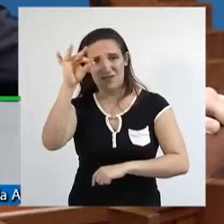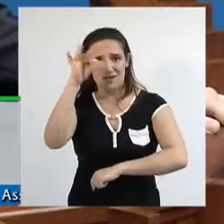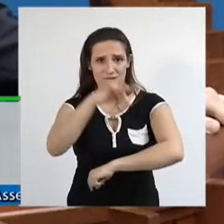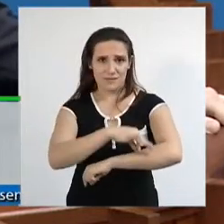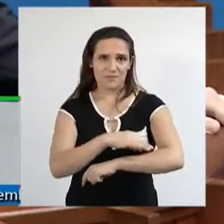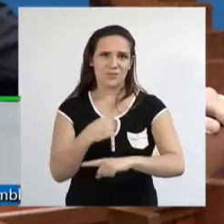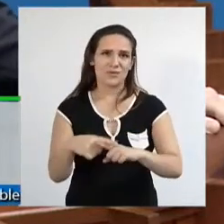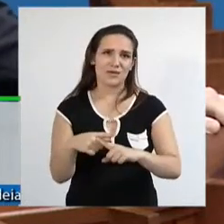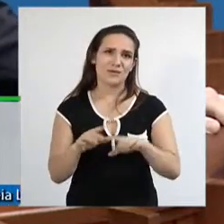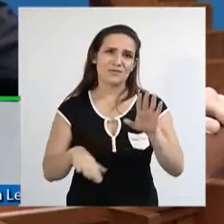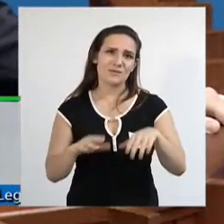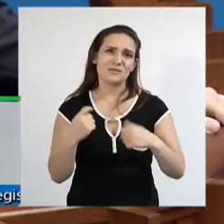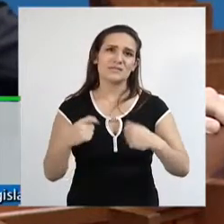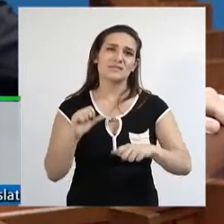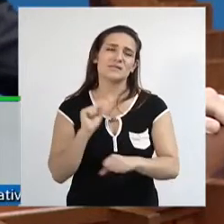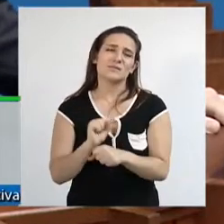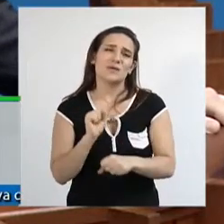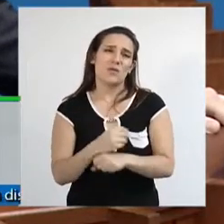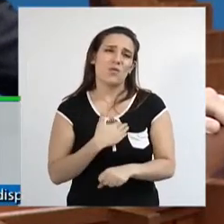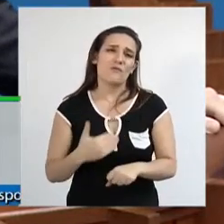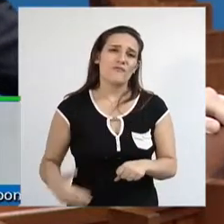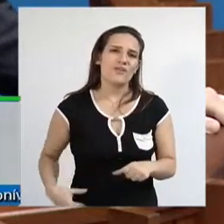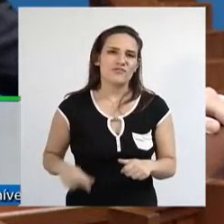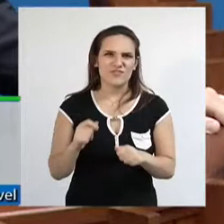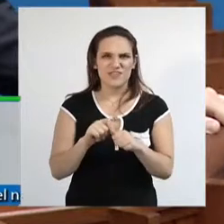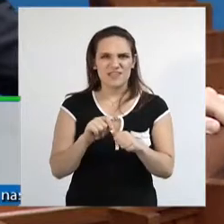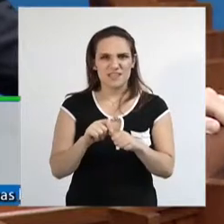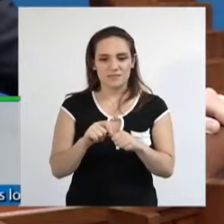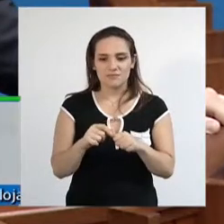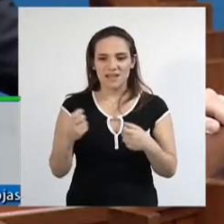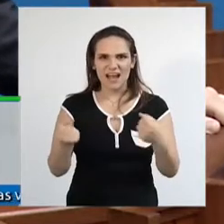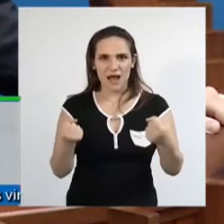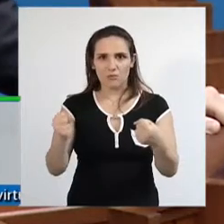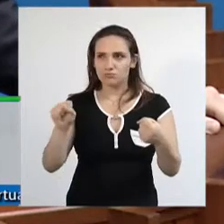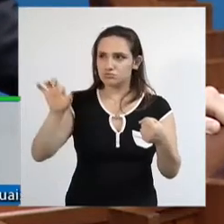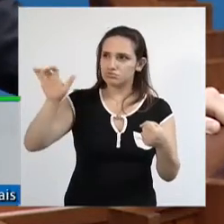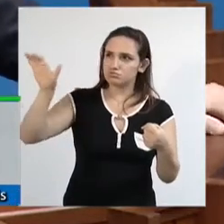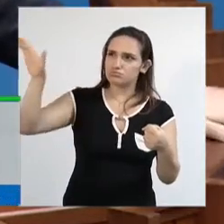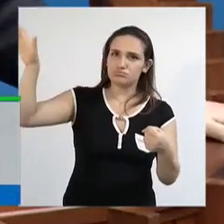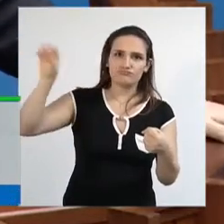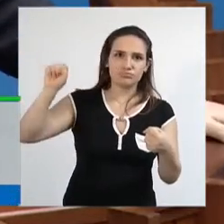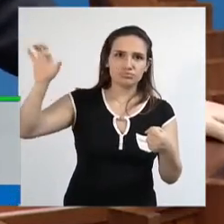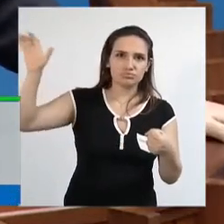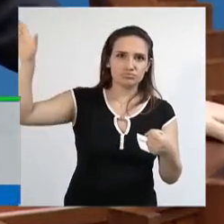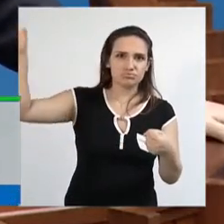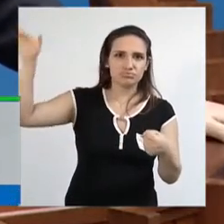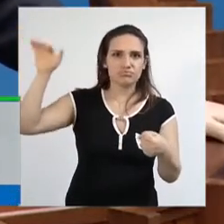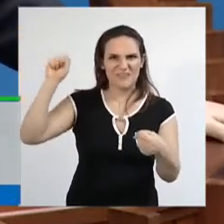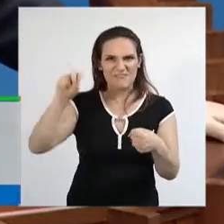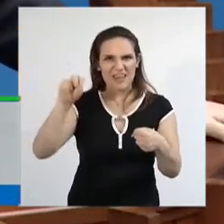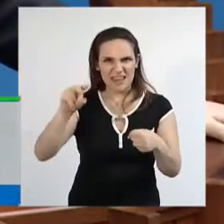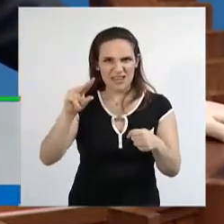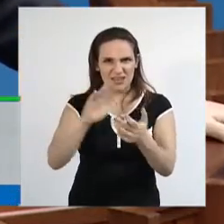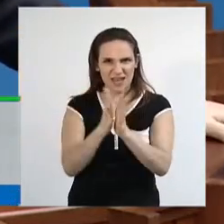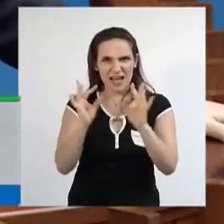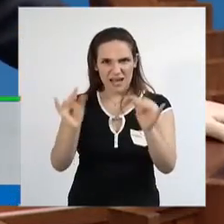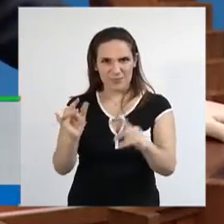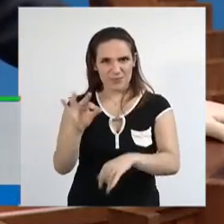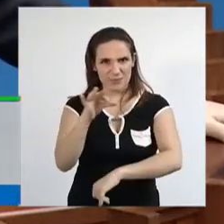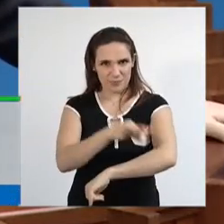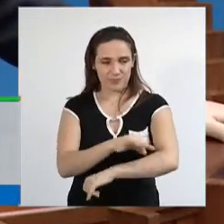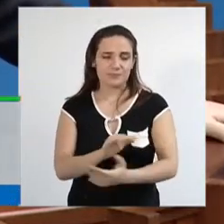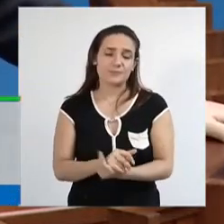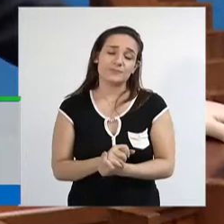fumacê. E dizer para os demais parlamentares que eu conversava com o ministro Henrique